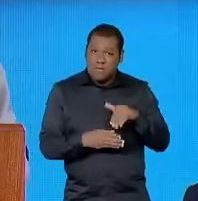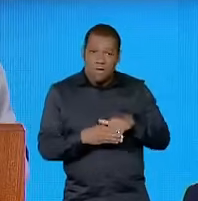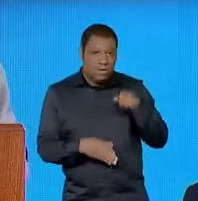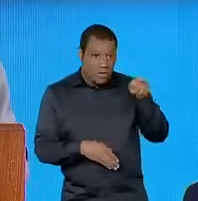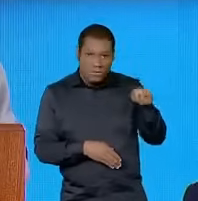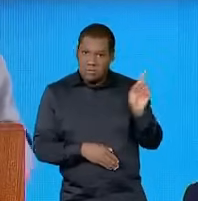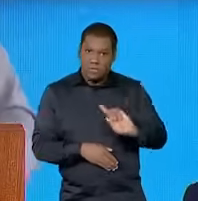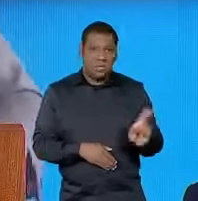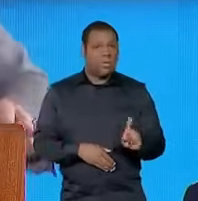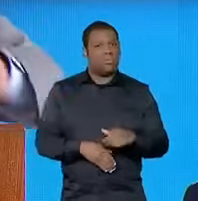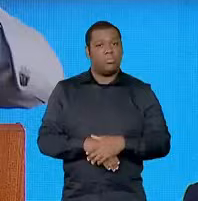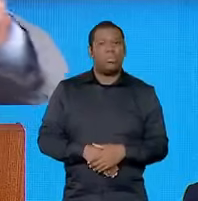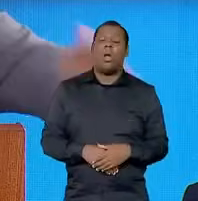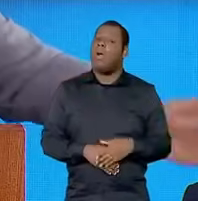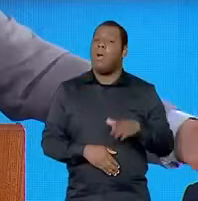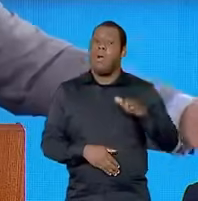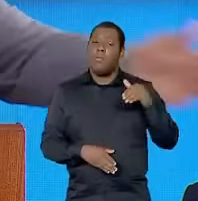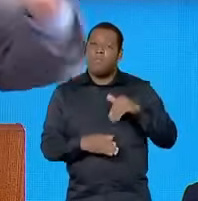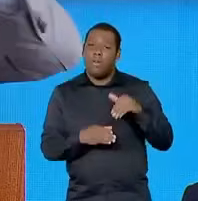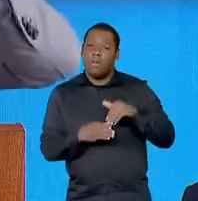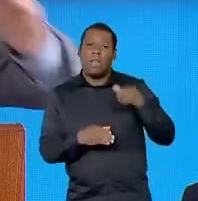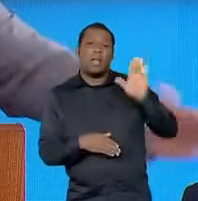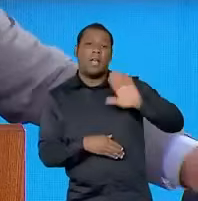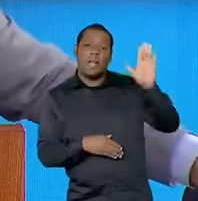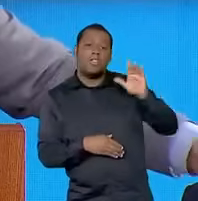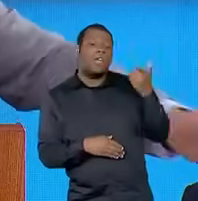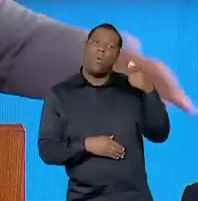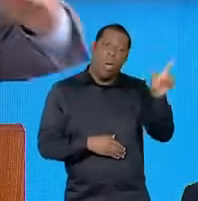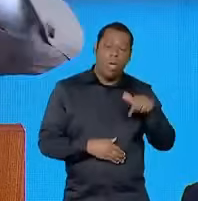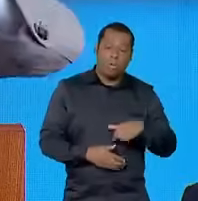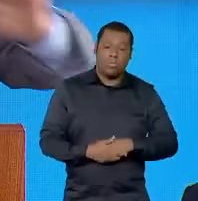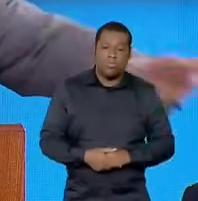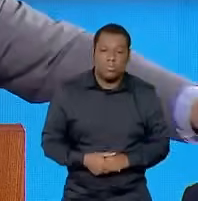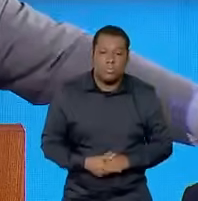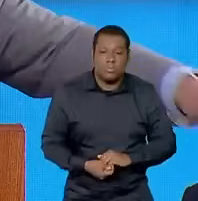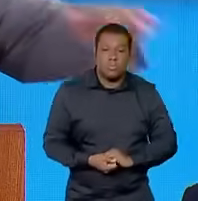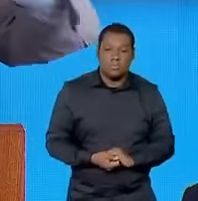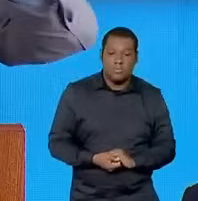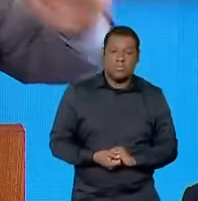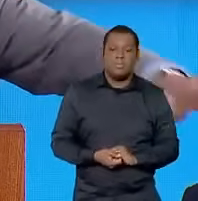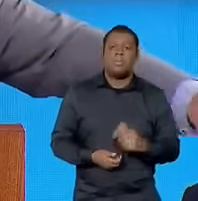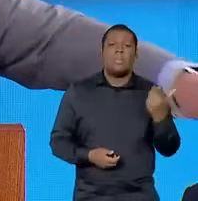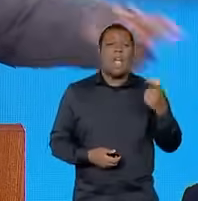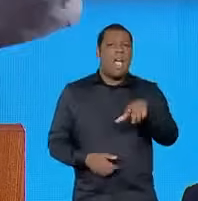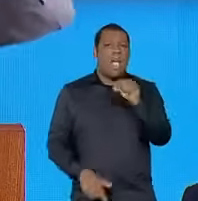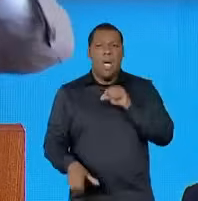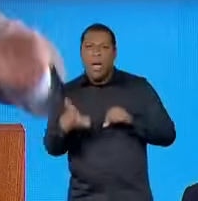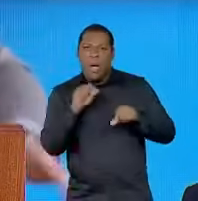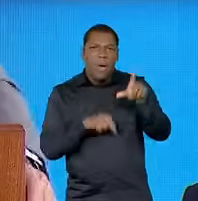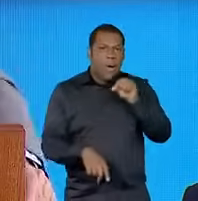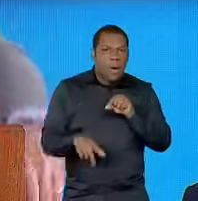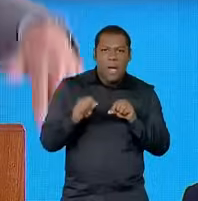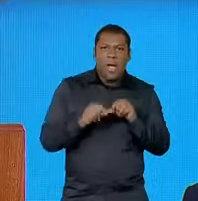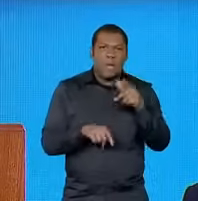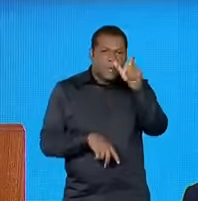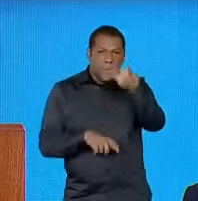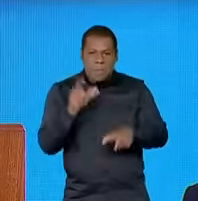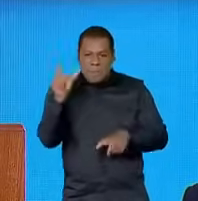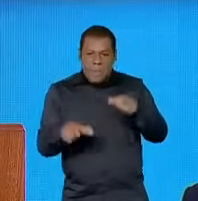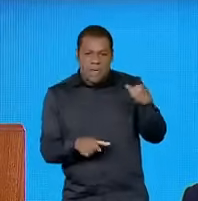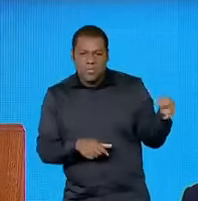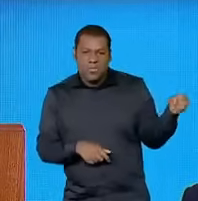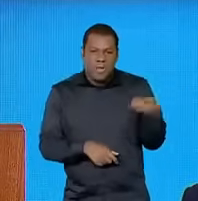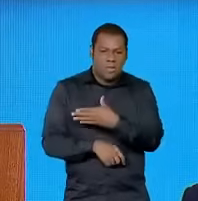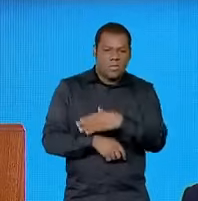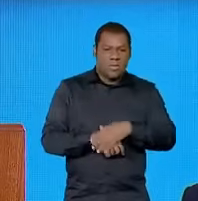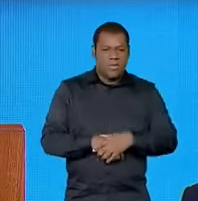oposição. E foi eleito o Quercia, foi eleito o Pedro Simão, foi eleito tanta gente nova na política brasileira. Não sei nem se o